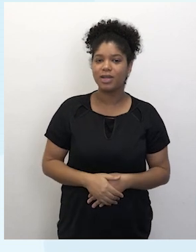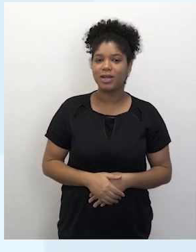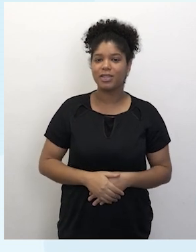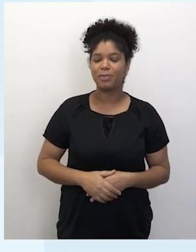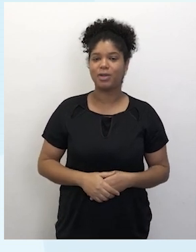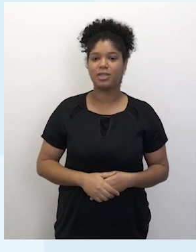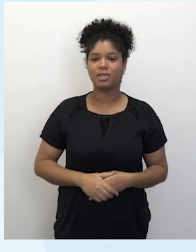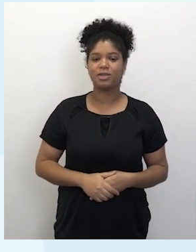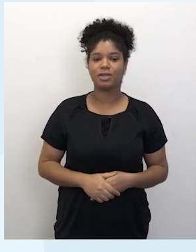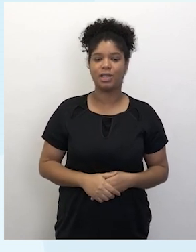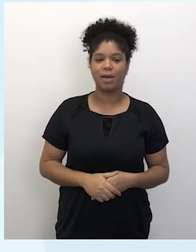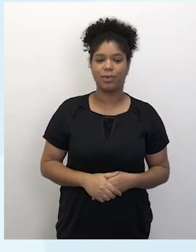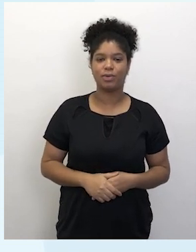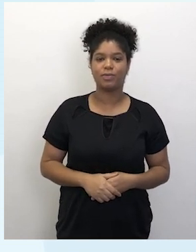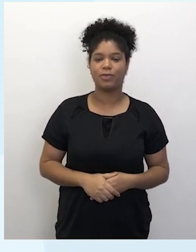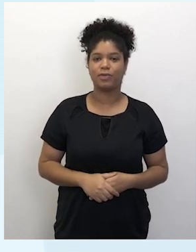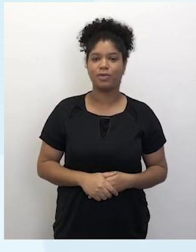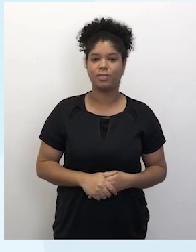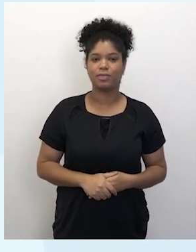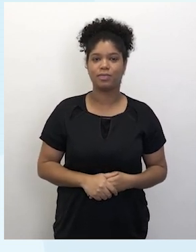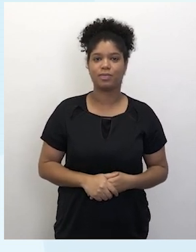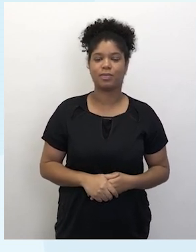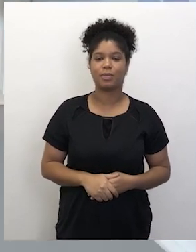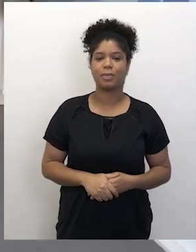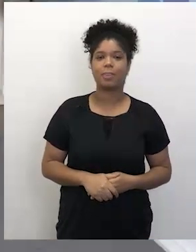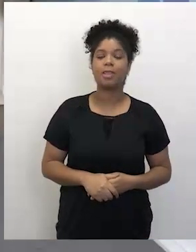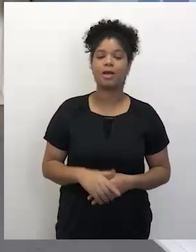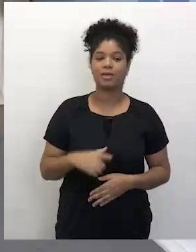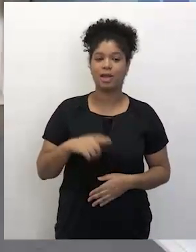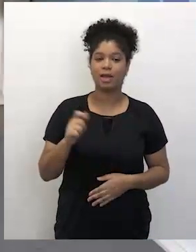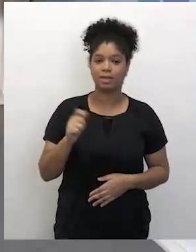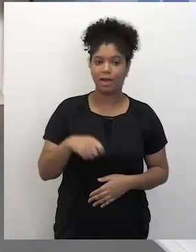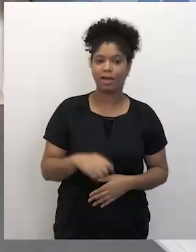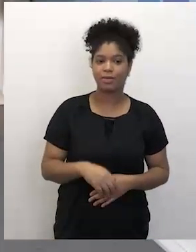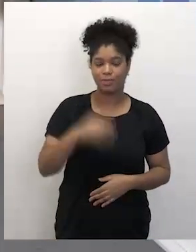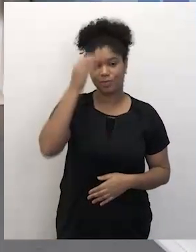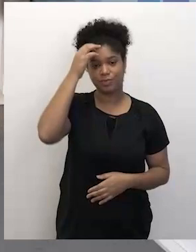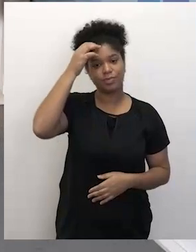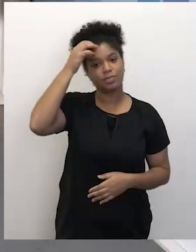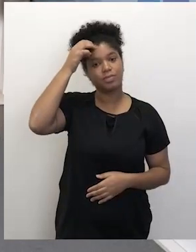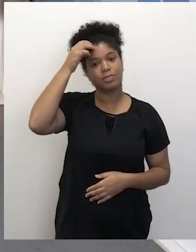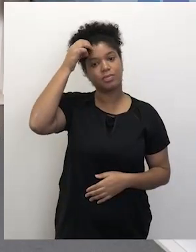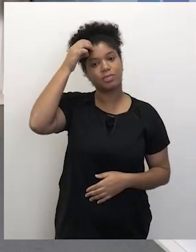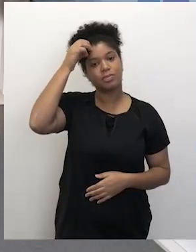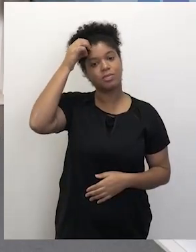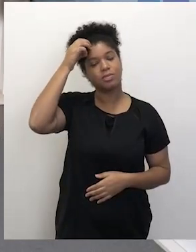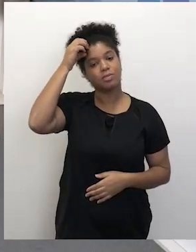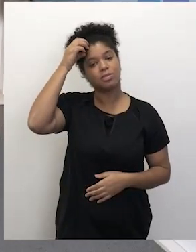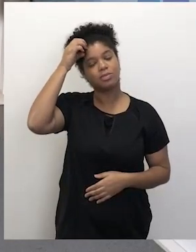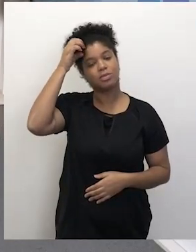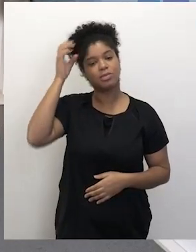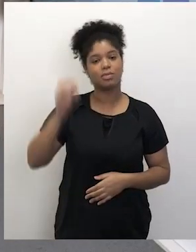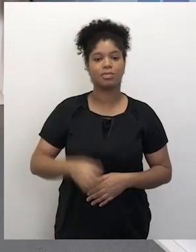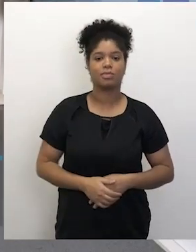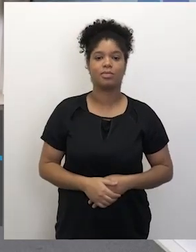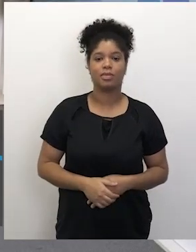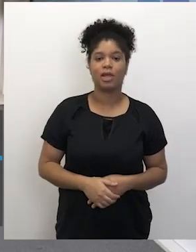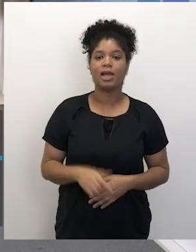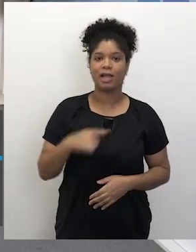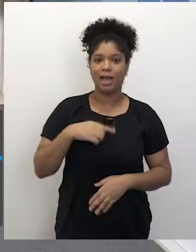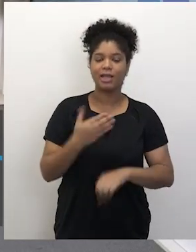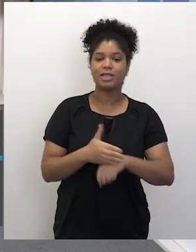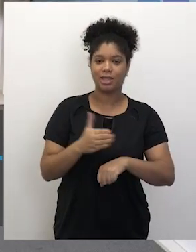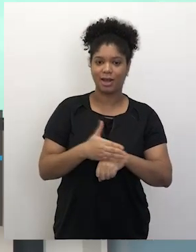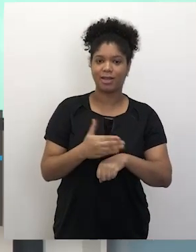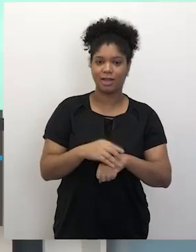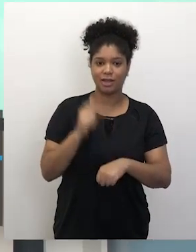a gente já dá coração. Opa! Nossa, gente, ó. Um bom exercício, vocês